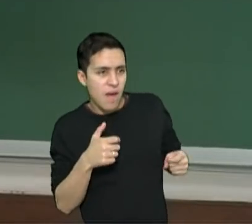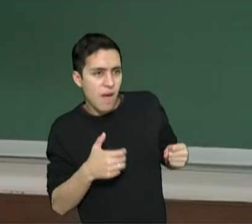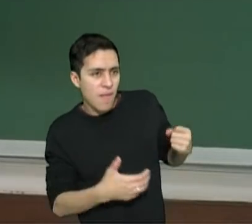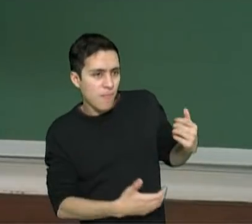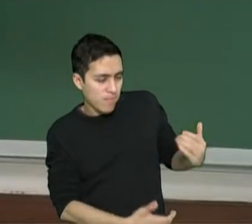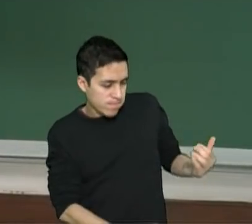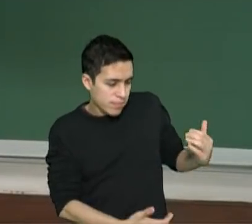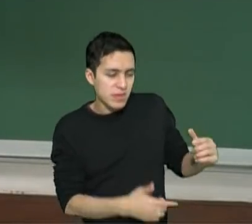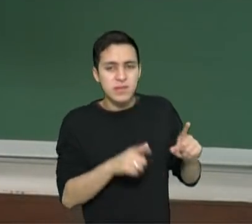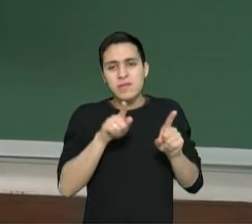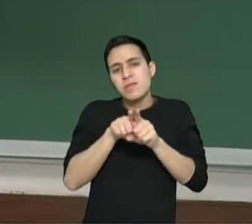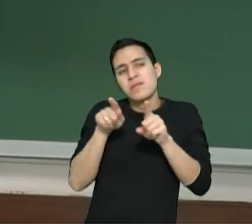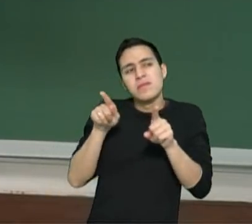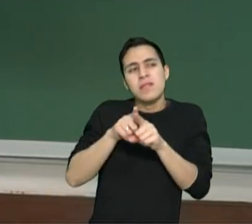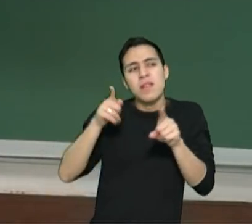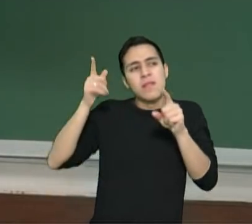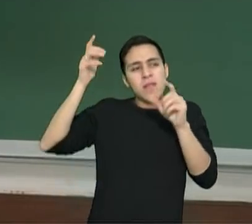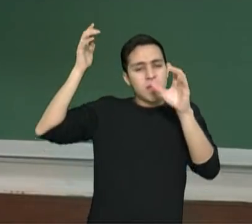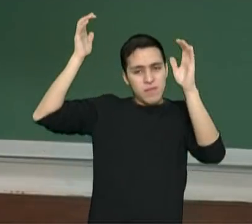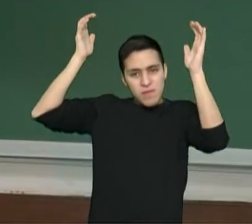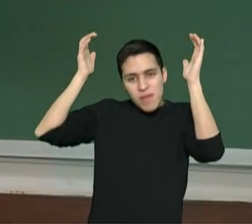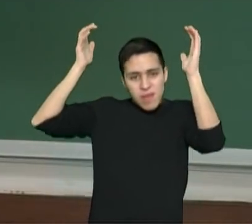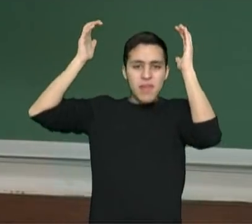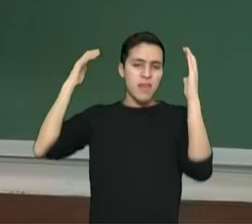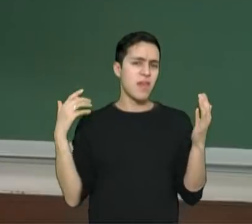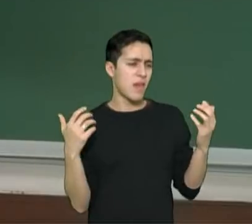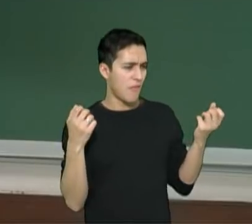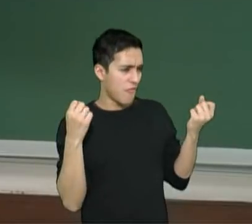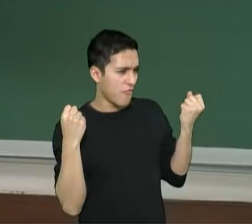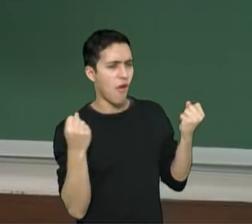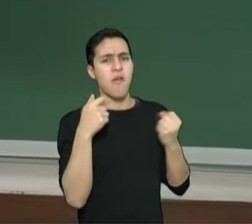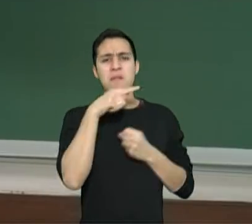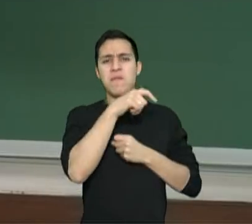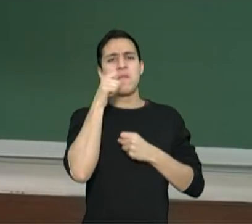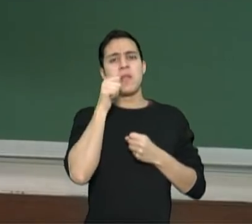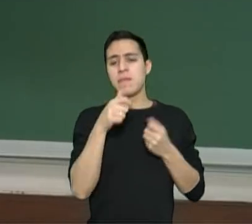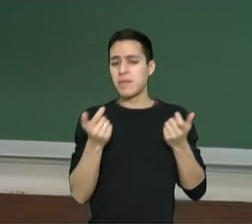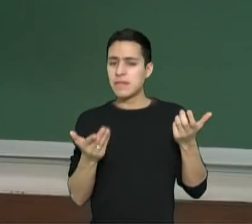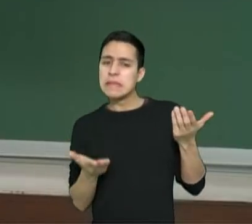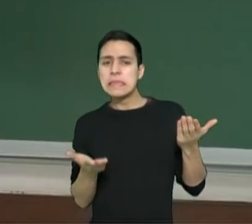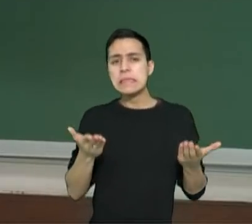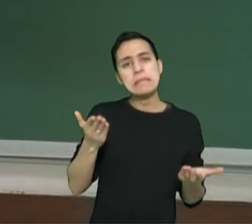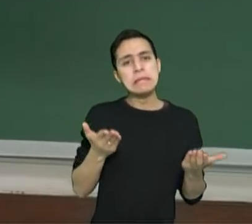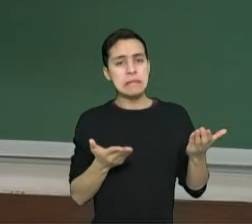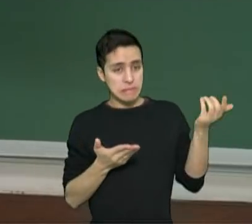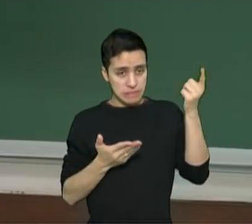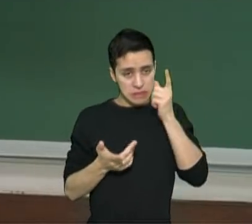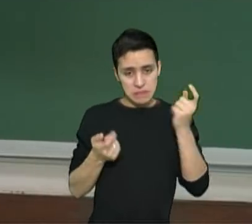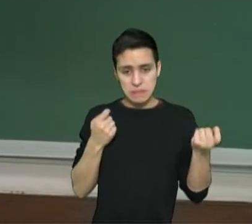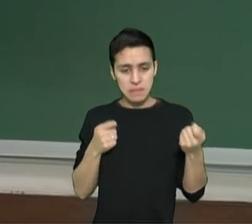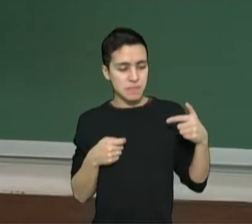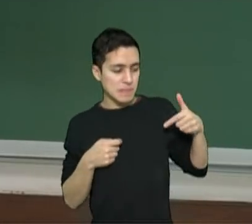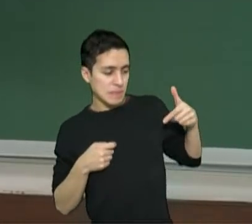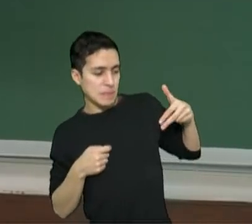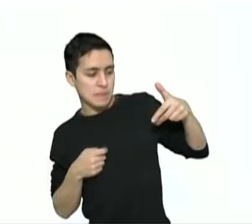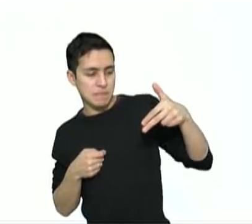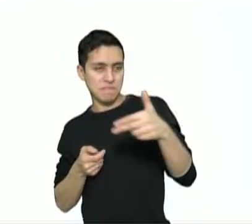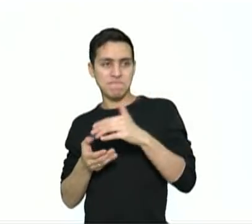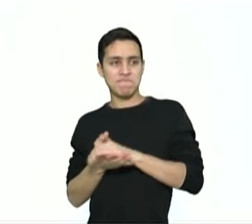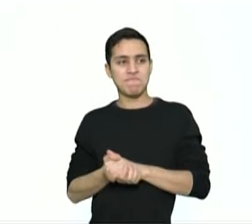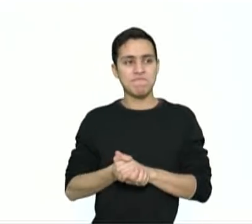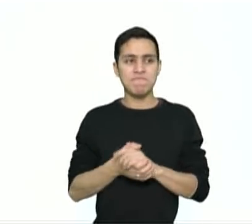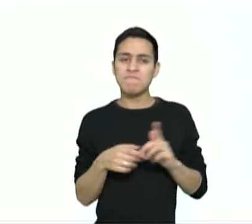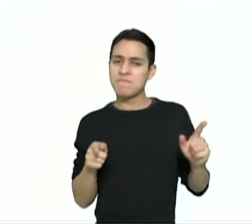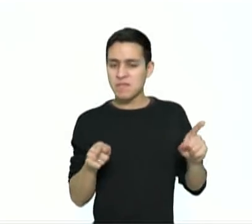Então, pensa a força dela também, porque ela está com o nenê, está com o cesto, o equilíbrio que ela tem que ter para carregar tudo, né? E o local,